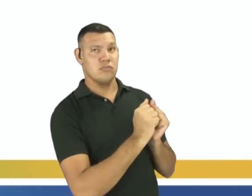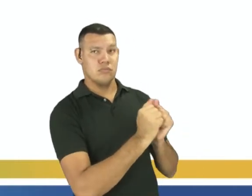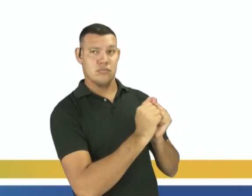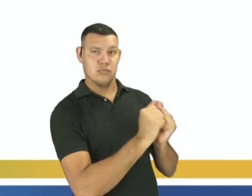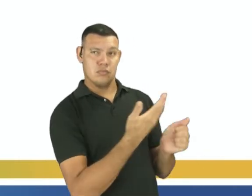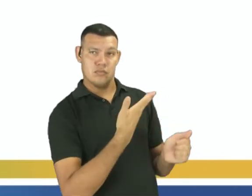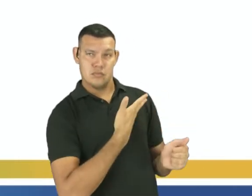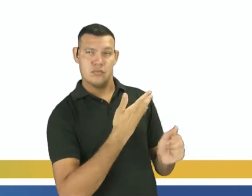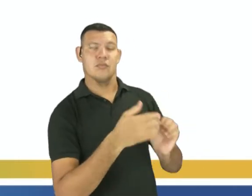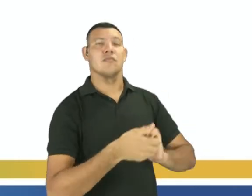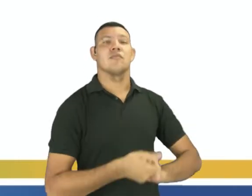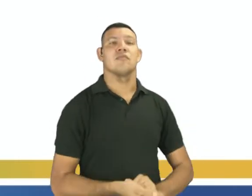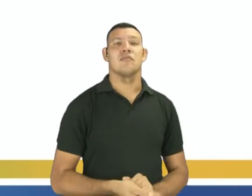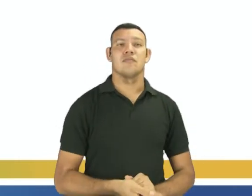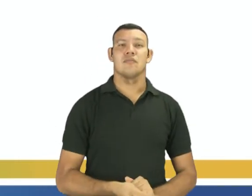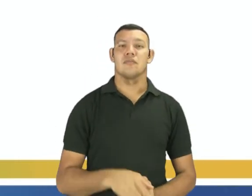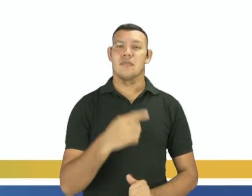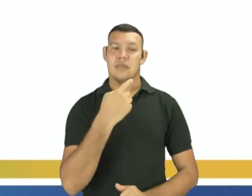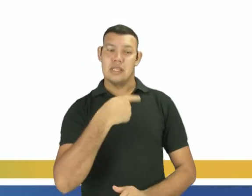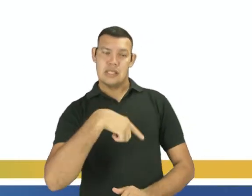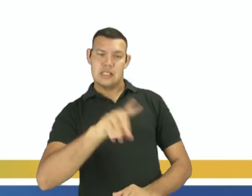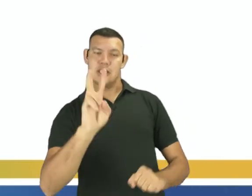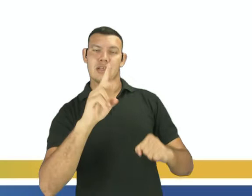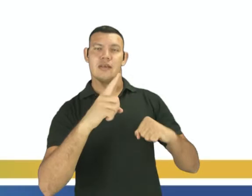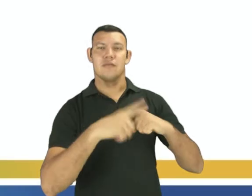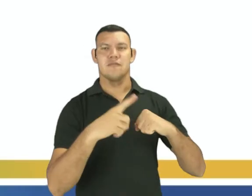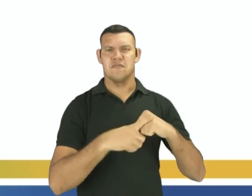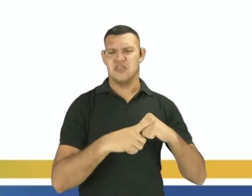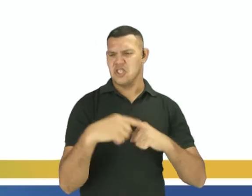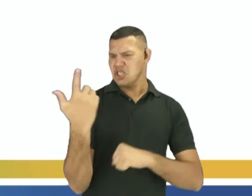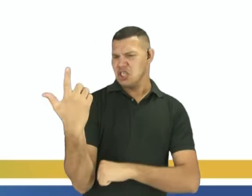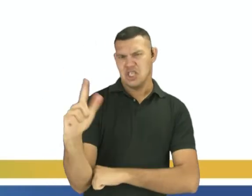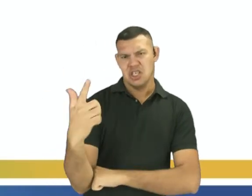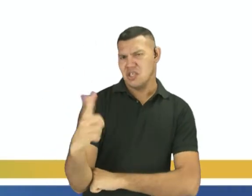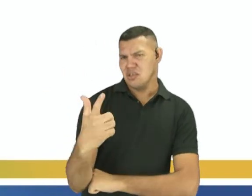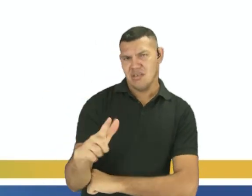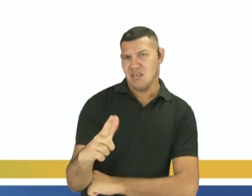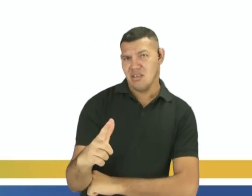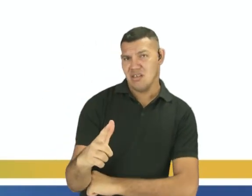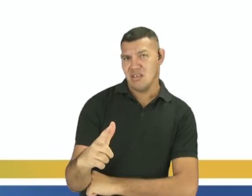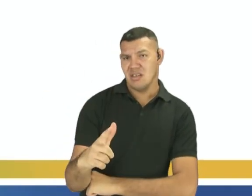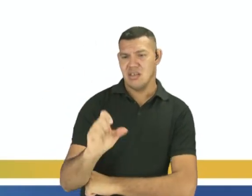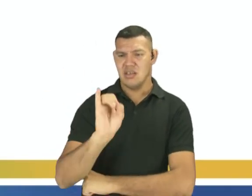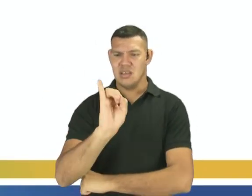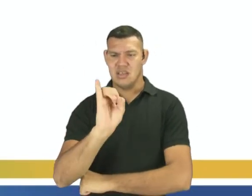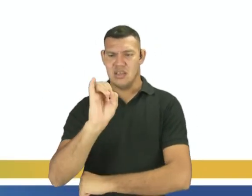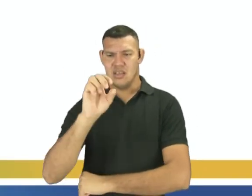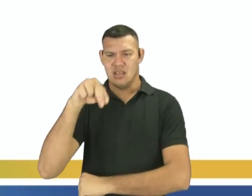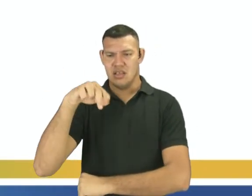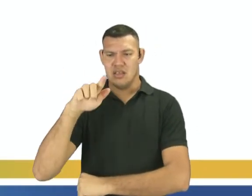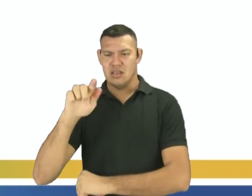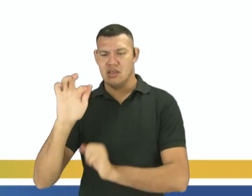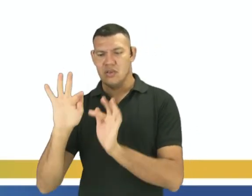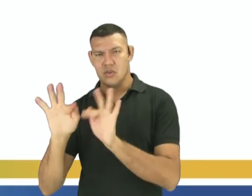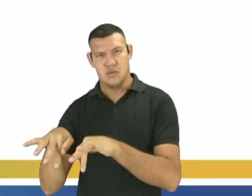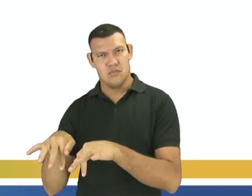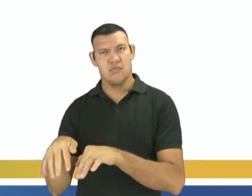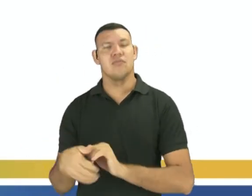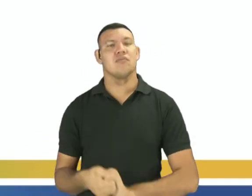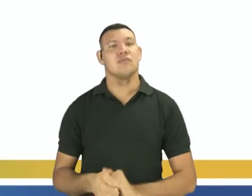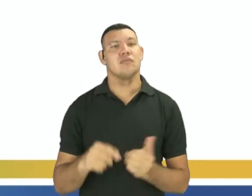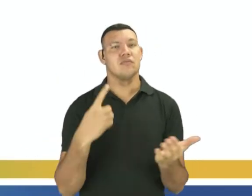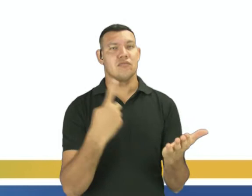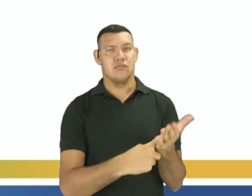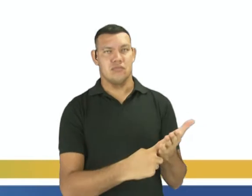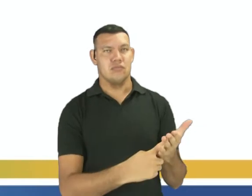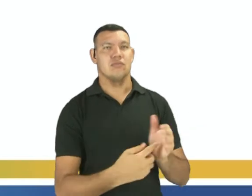amigo. Então, verbo ir não tem ing, porque anterior a ele tem o verbo agree, o verbo